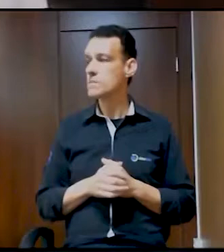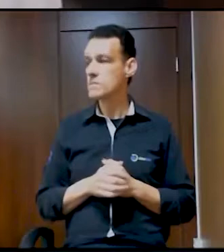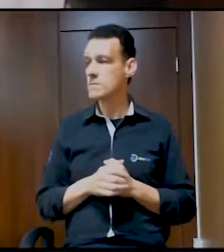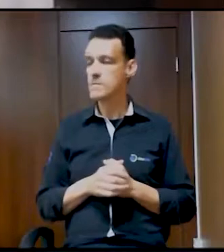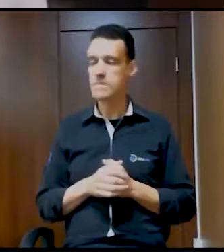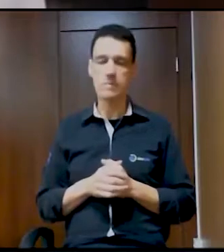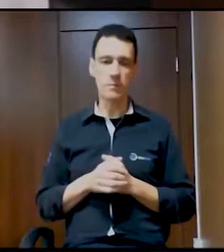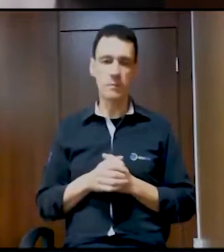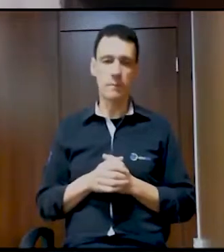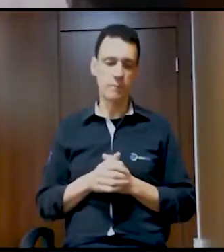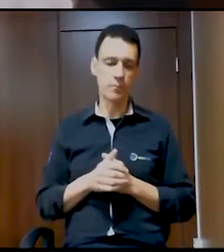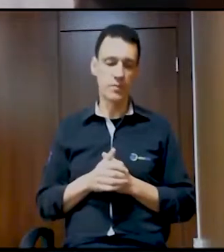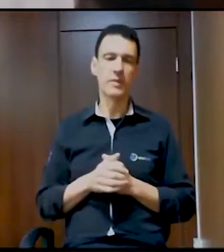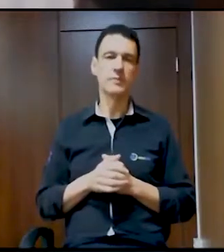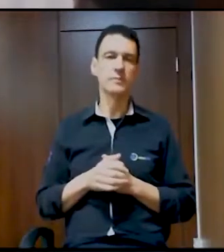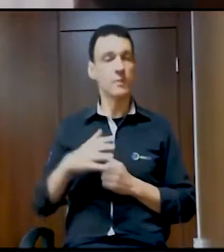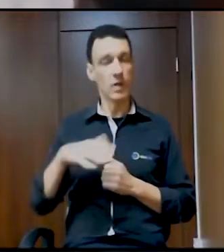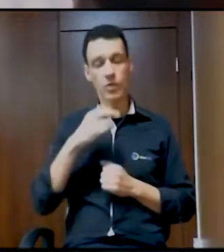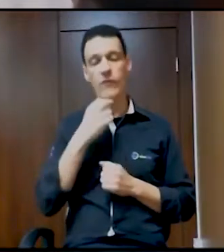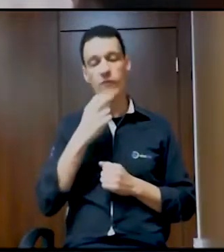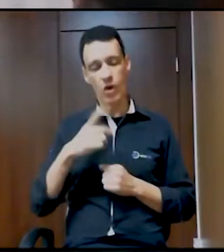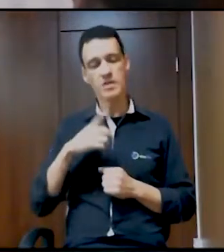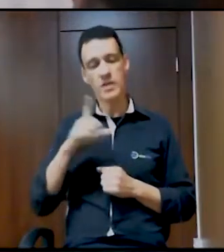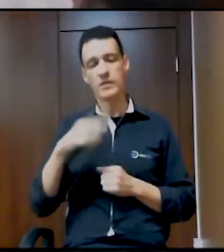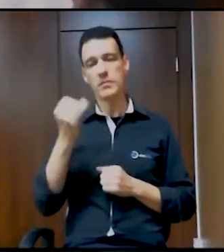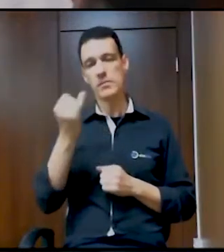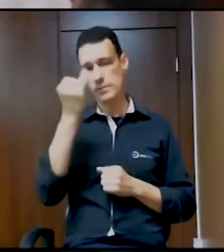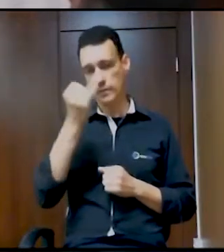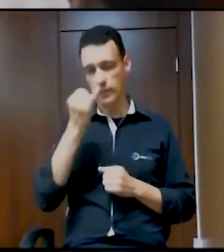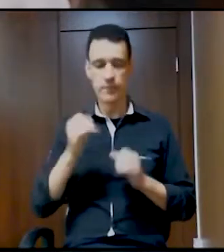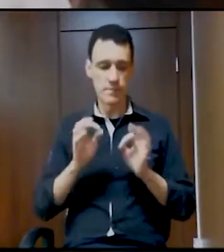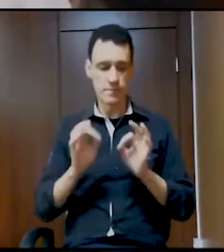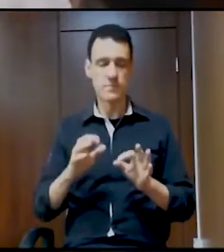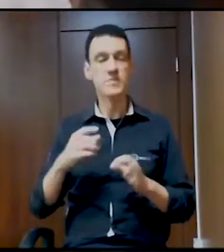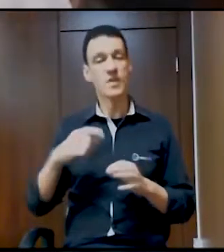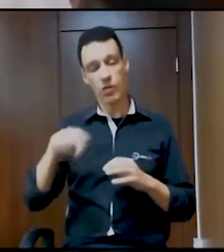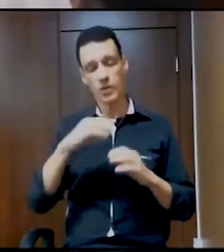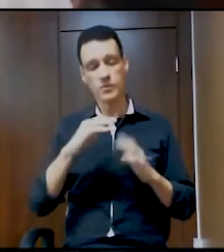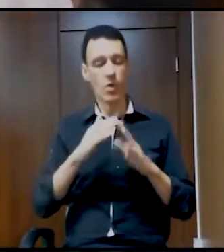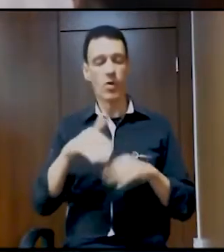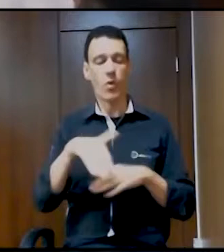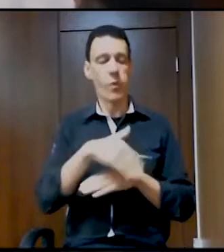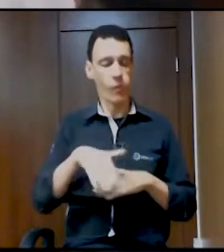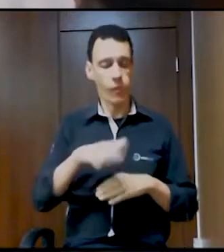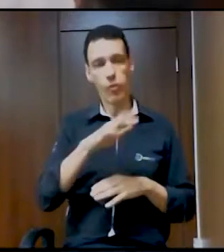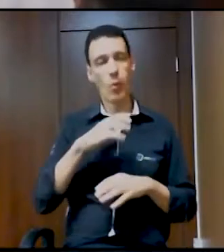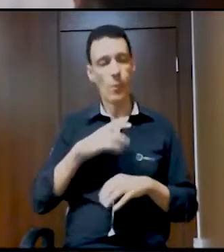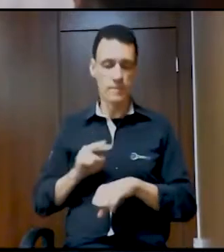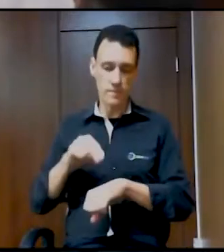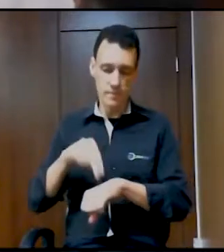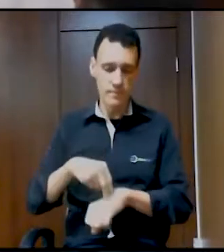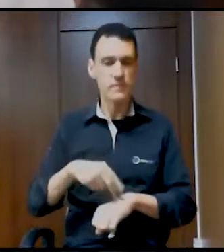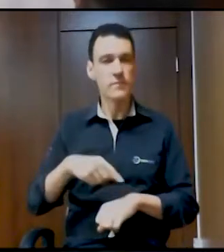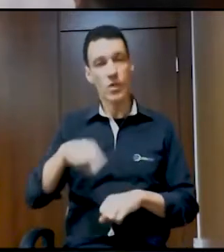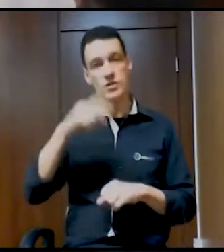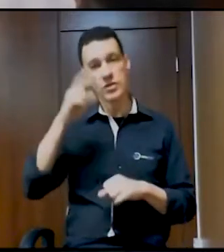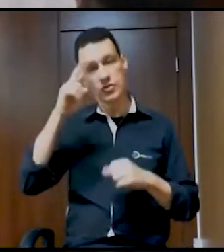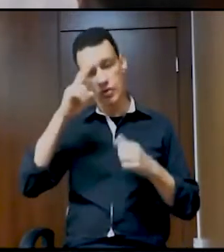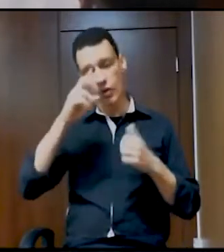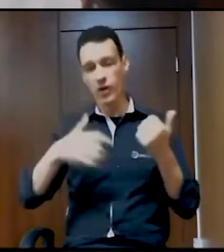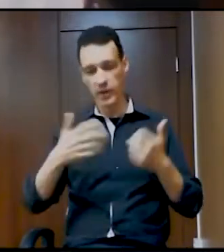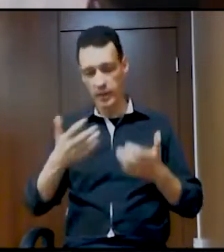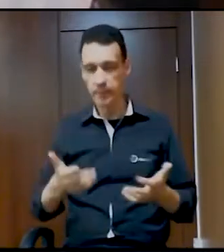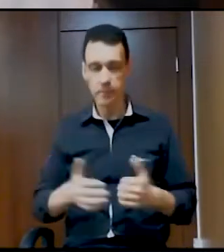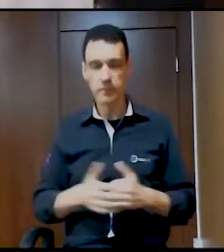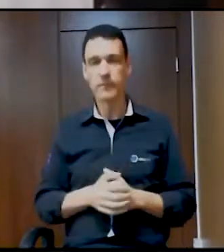para ninguém. Nossa voz tem valor, sim. E nós, moradores de rua, queremos ser protagonistas da nossa própria história.